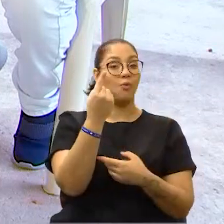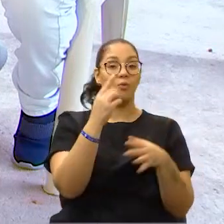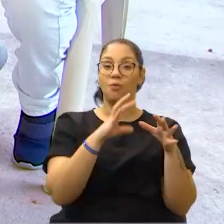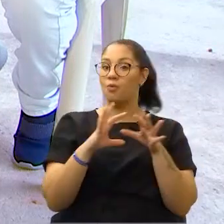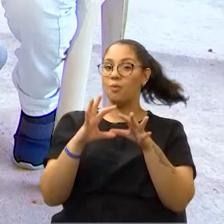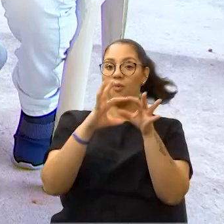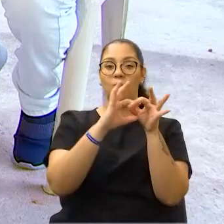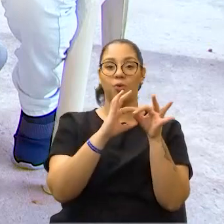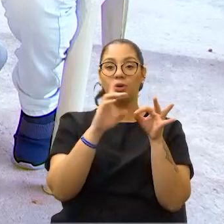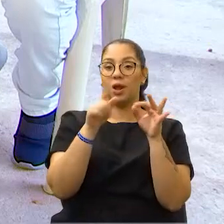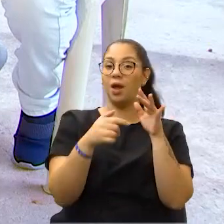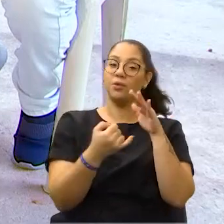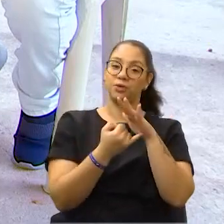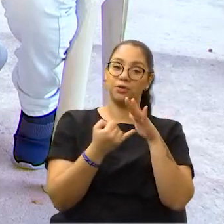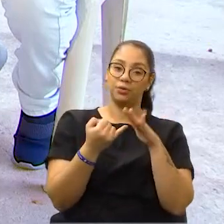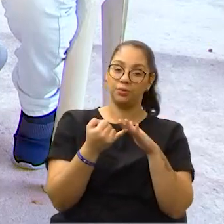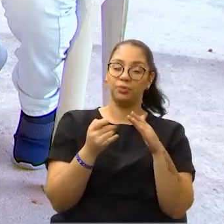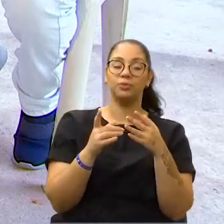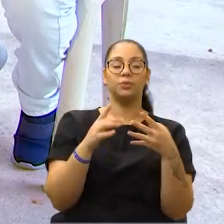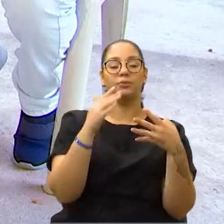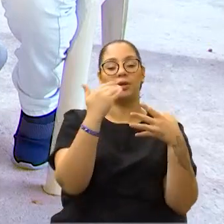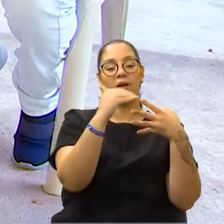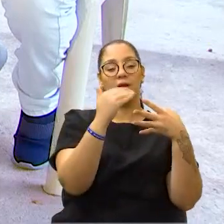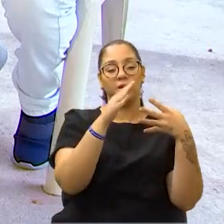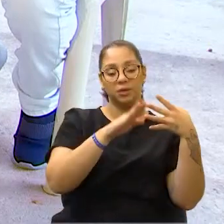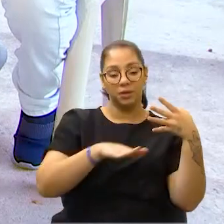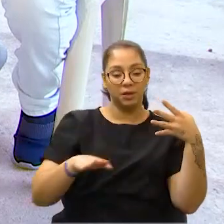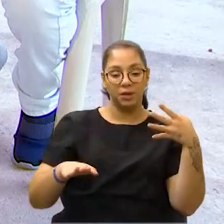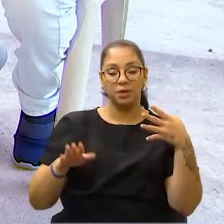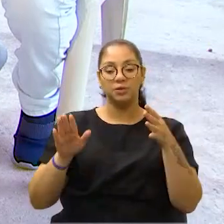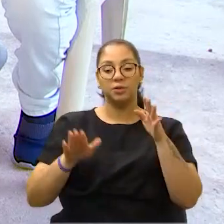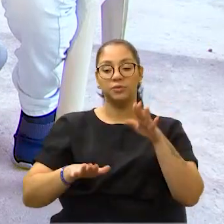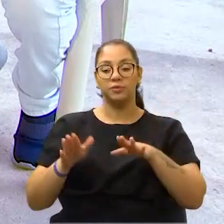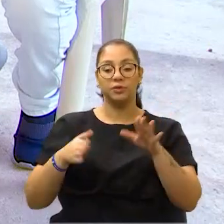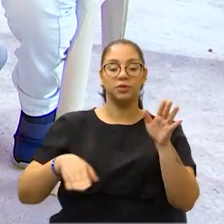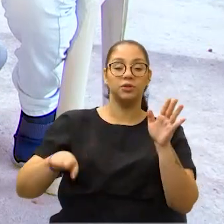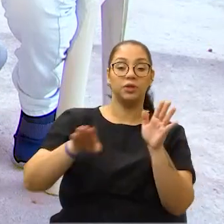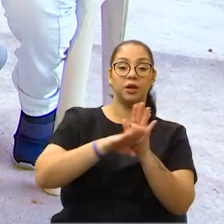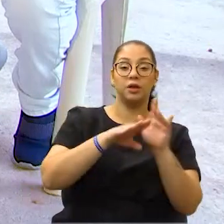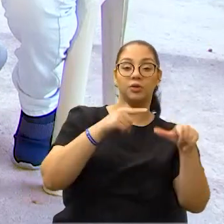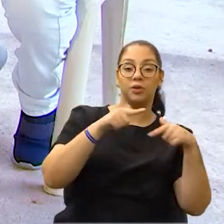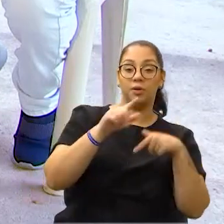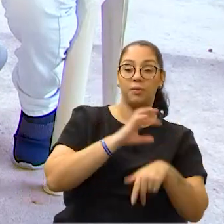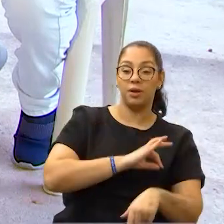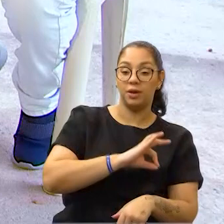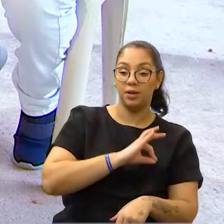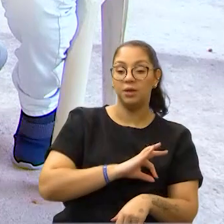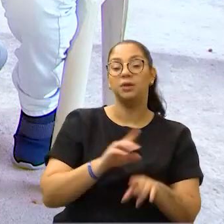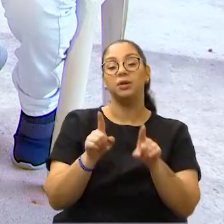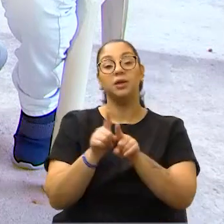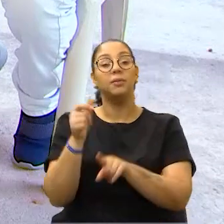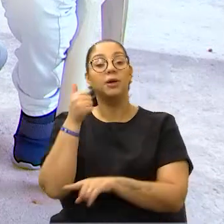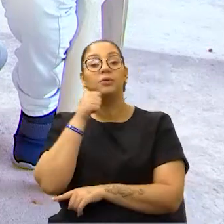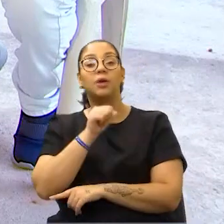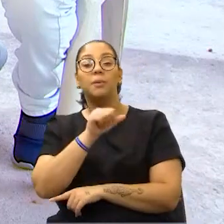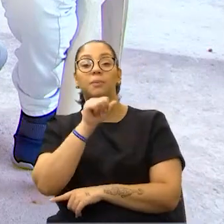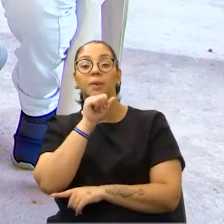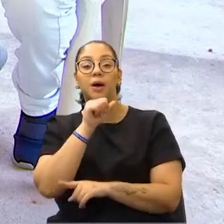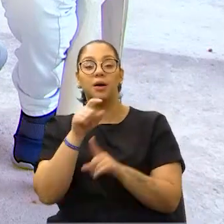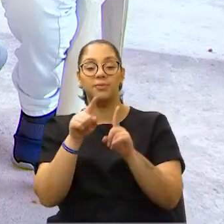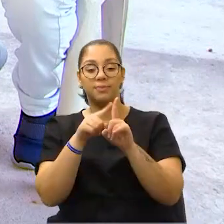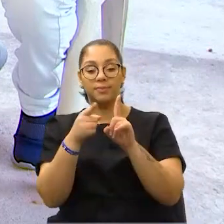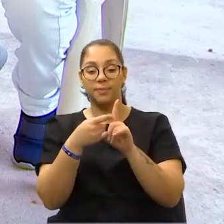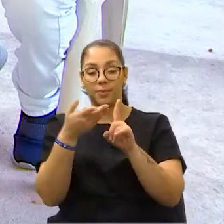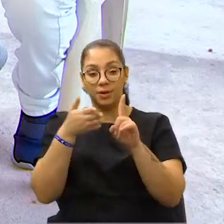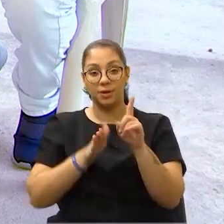conversa. Realmente a criança que passou pela prevenção e educação, às vezes vai parar no trabalho e renda. Essa mãe da